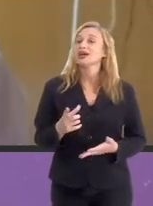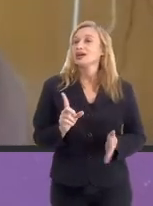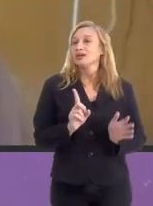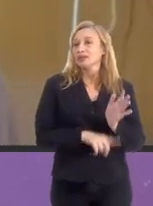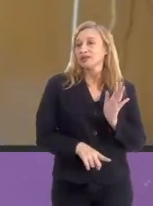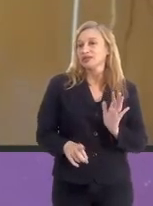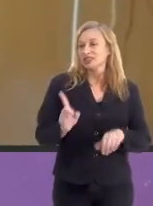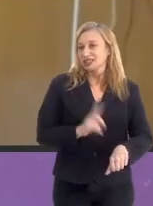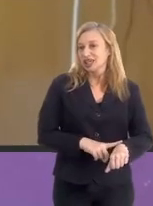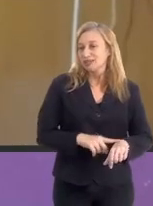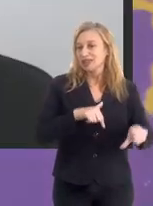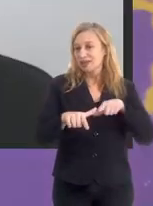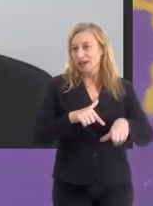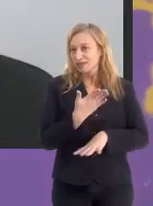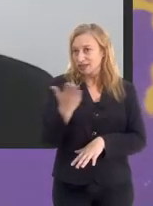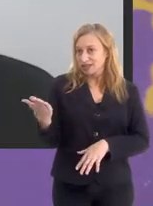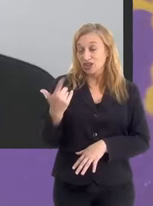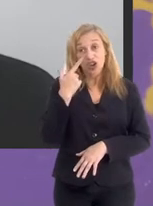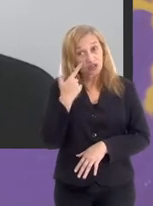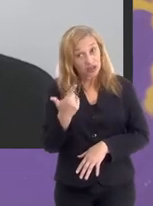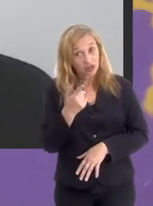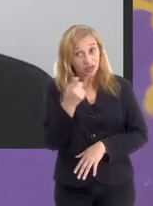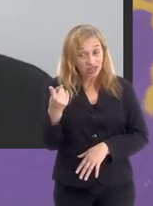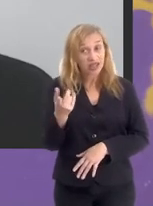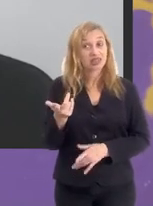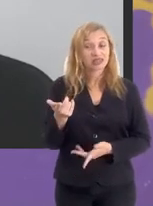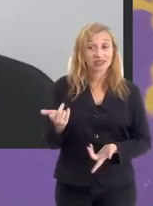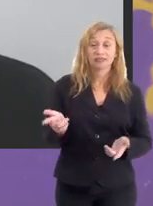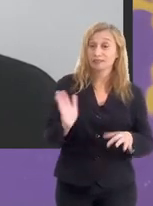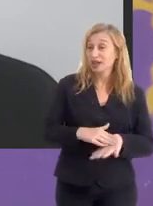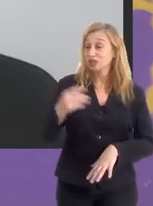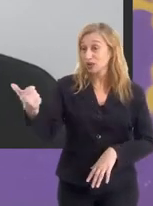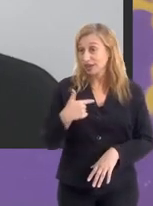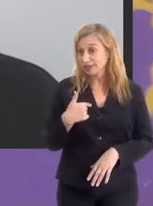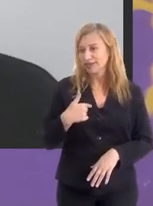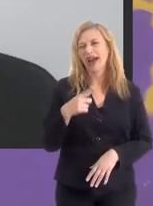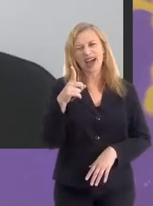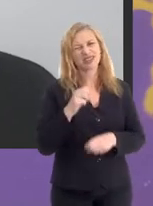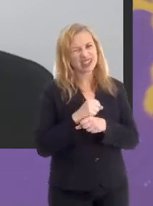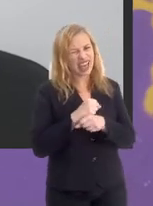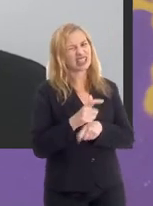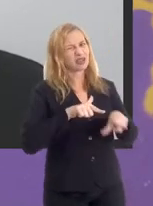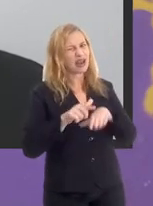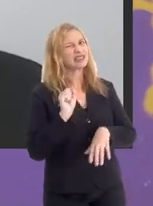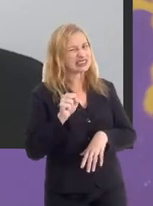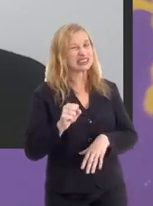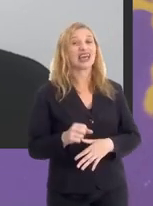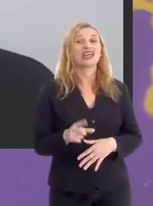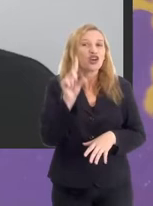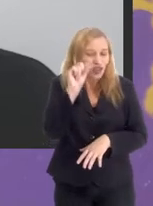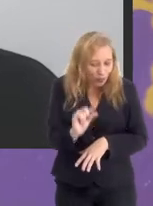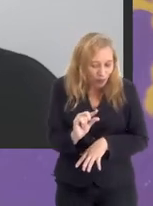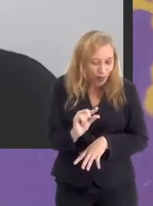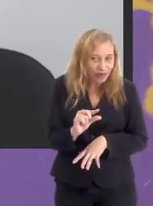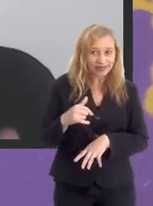tá eu tenho tempo de professor de vocês mas assim eu já ouvi muitas vezes vocês então muito mais do que o próprio Tem sim Rafael não